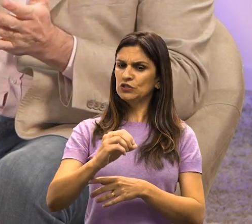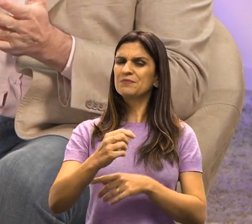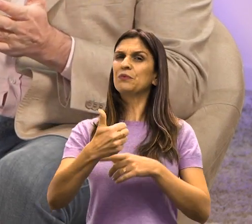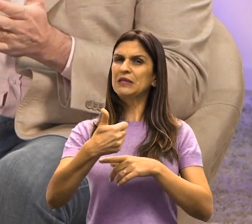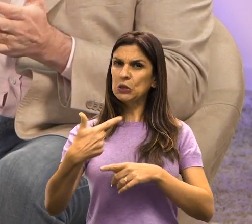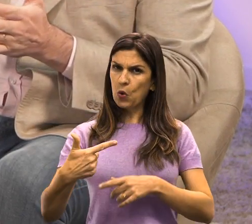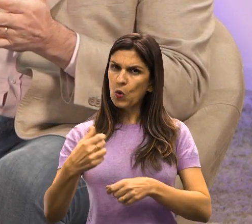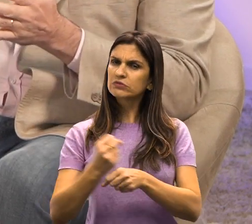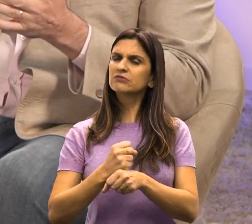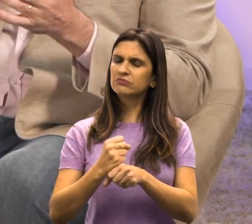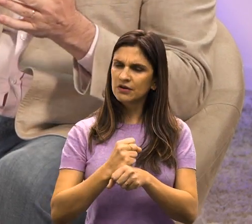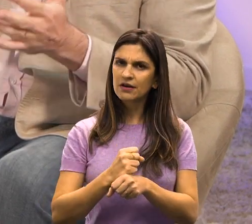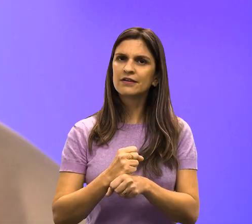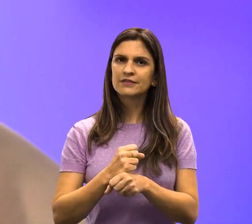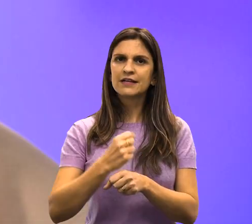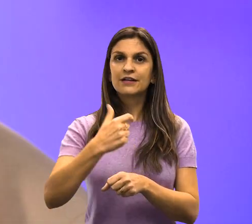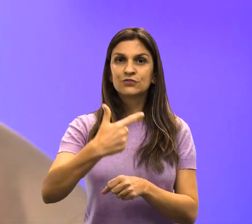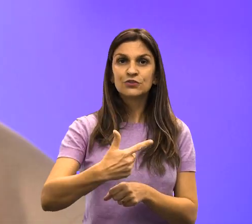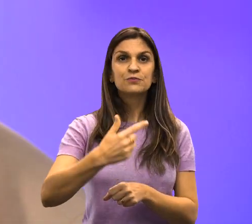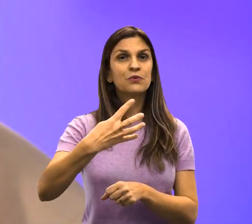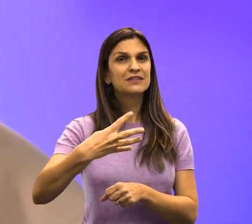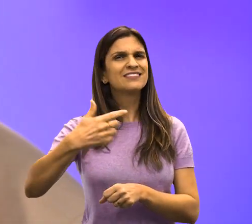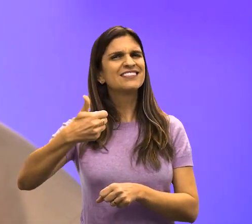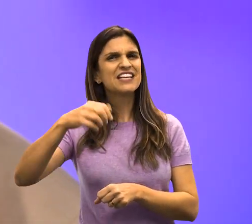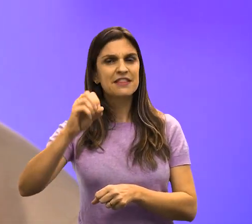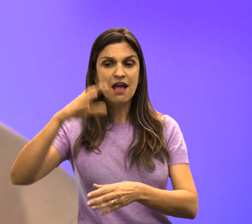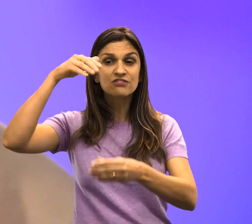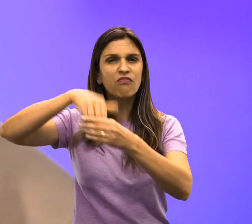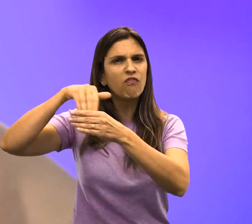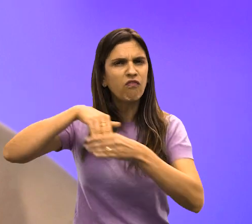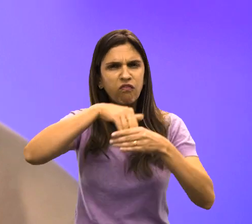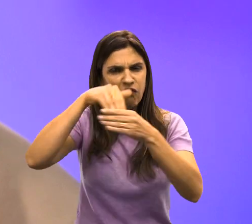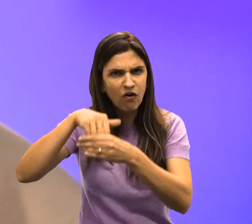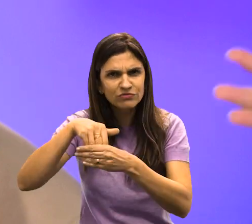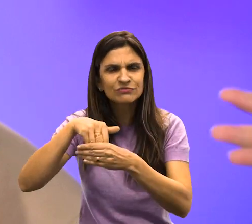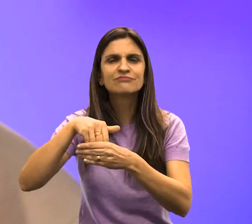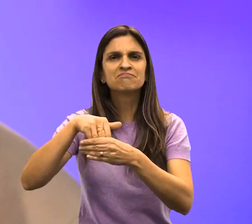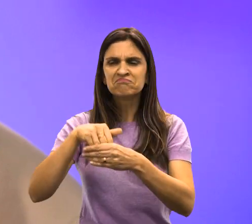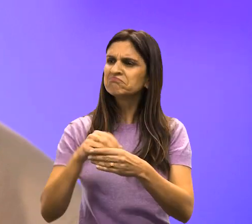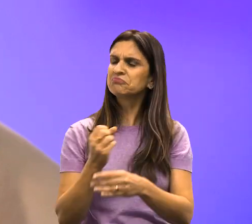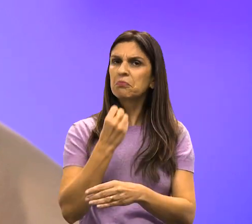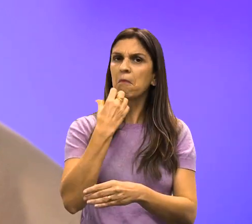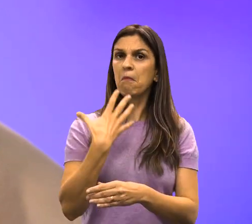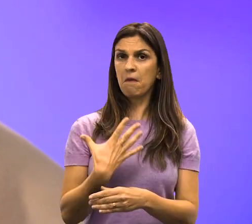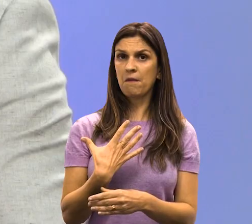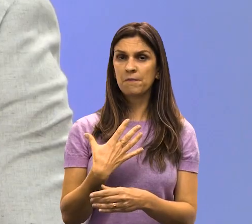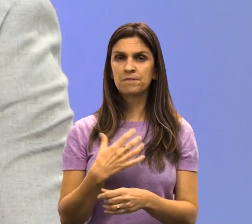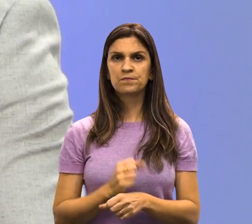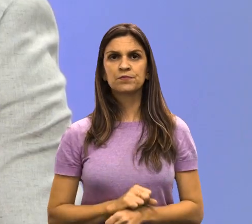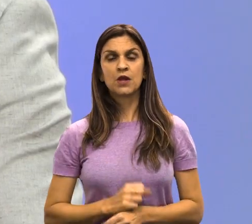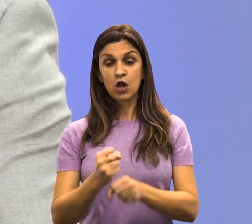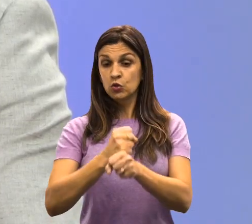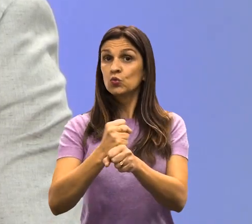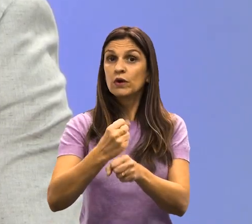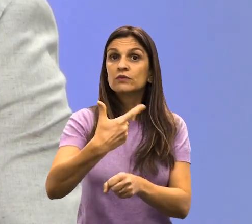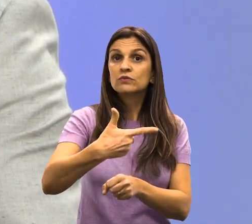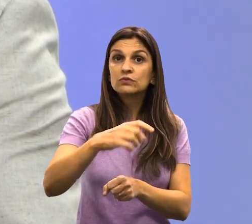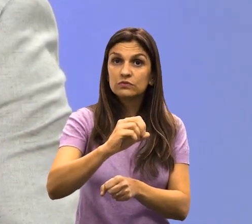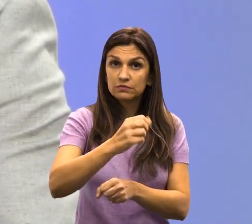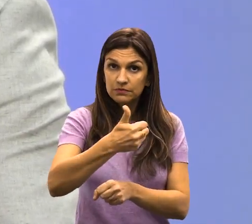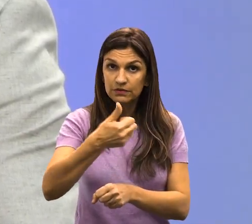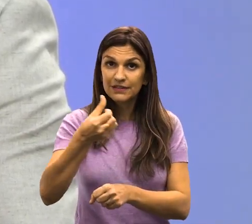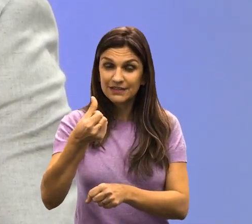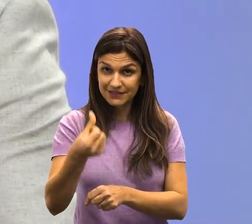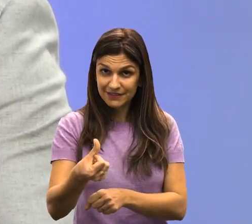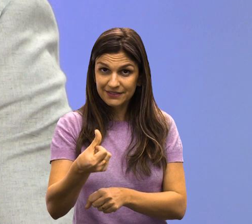numa campanha, tive 2.410 votos, uma votação muito expressiva para a época. 2016 tivemos